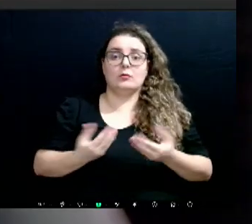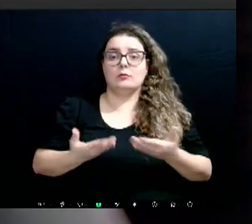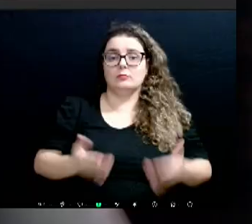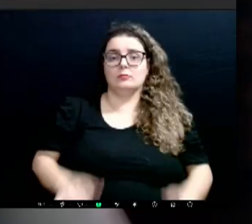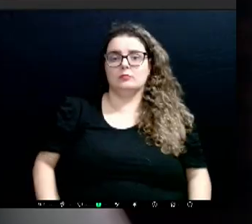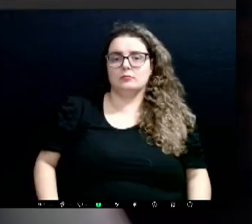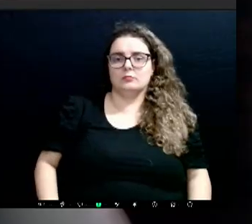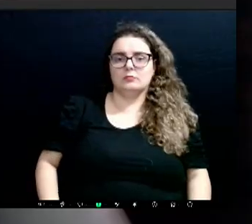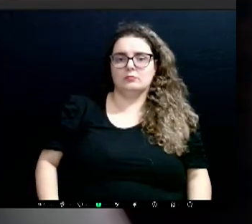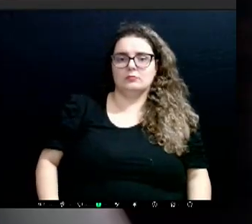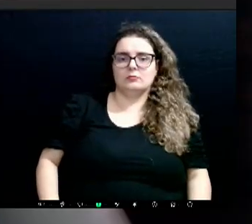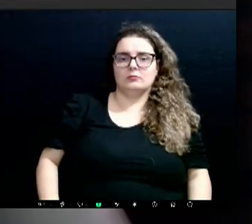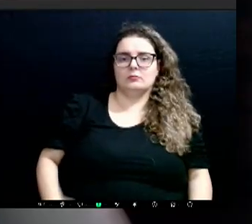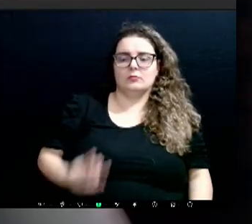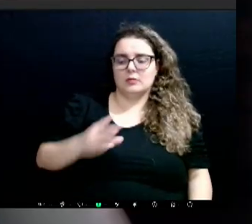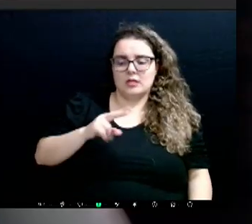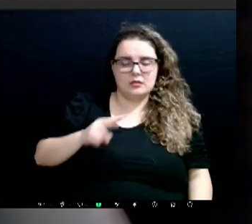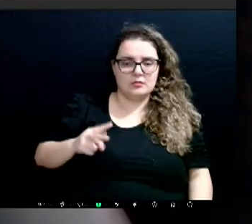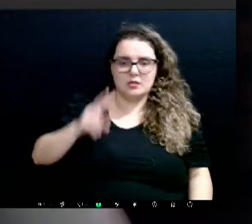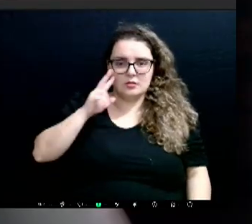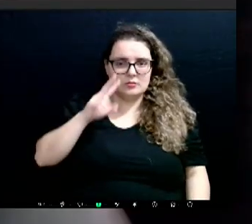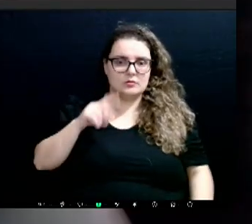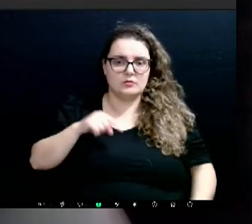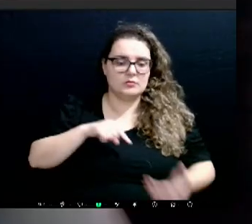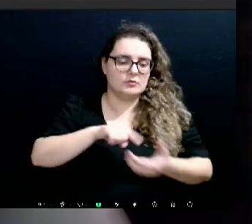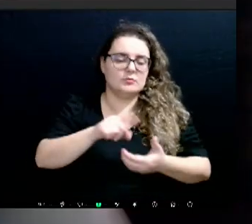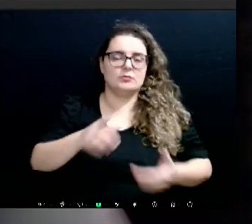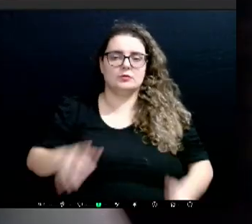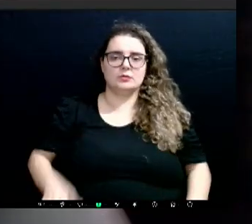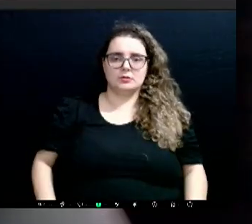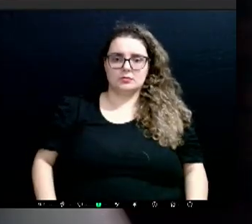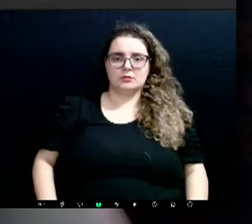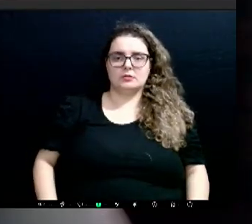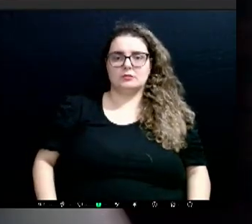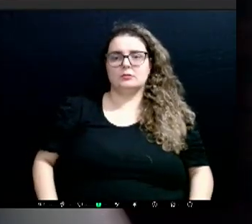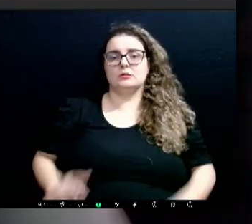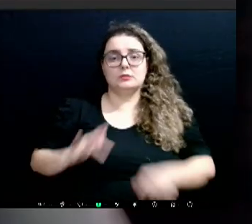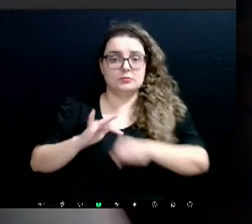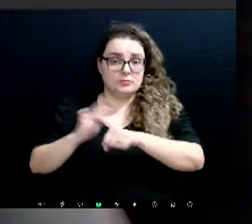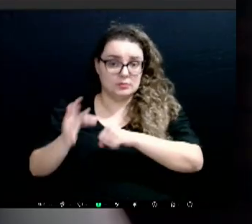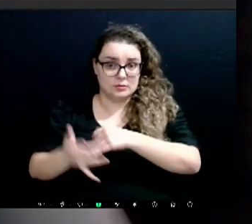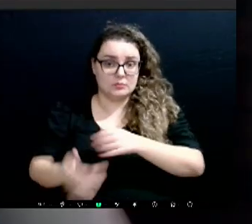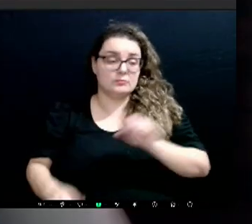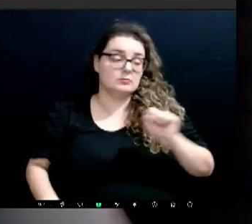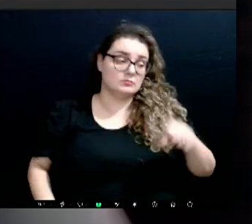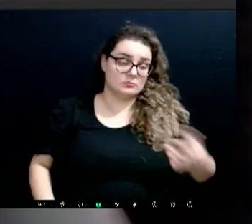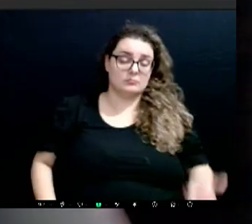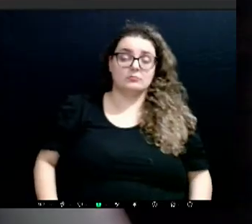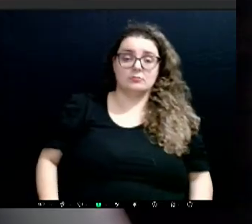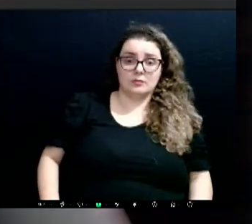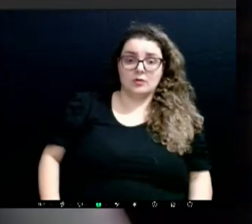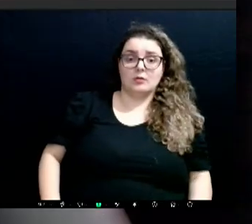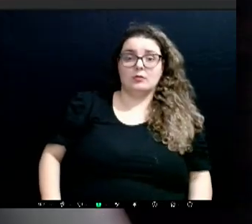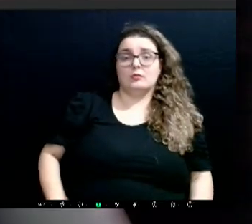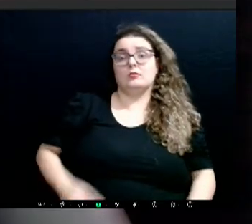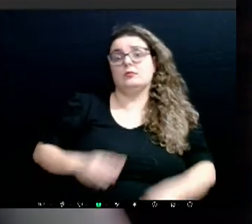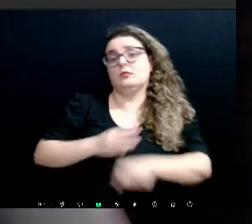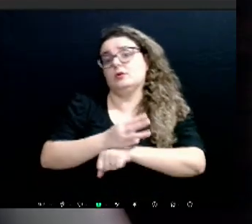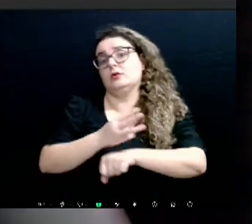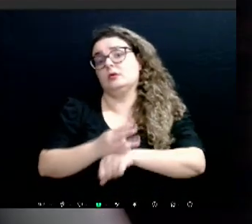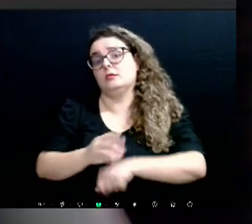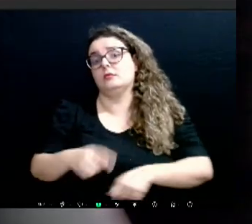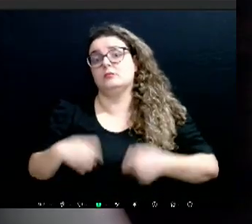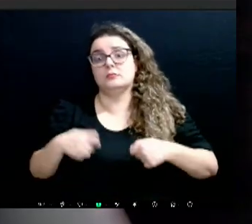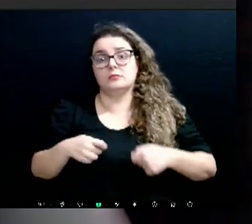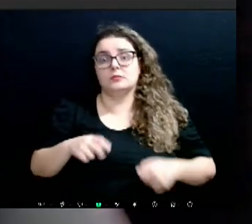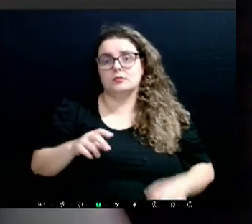vezes por dia você olhar suas redes sociais, né? O WhatsApp, lá você precisa toda hora, ok, porque você